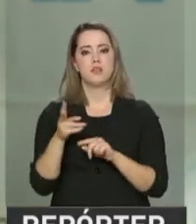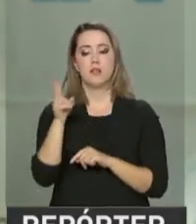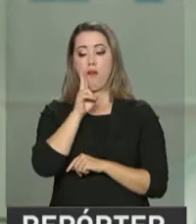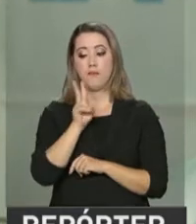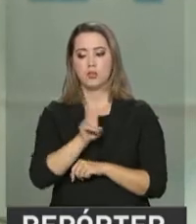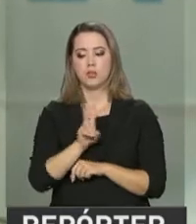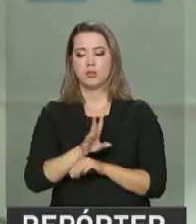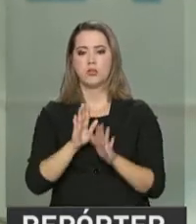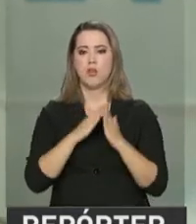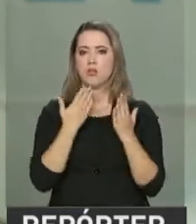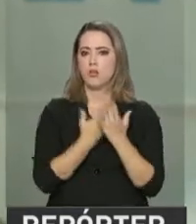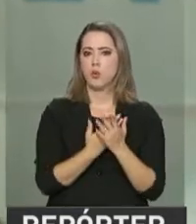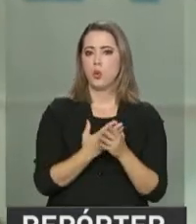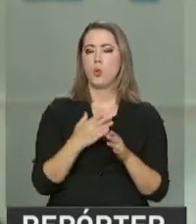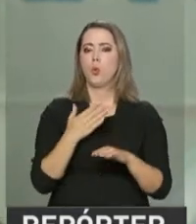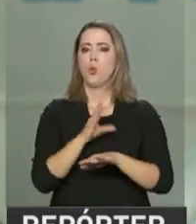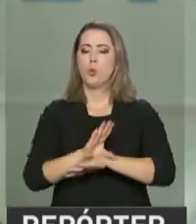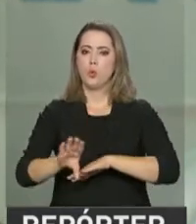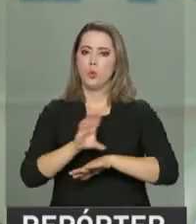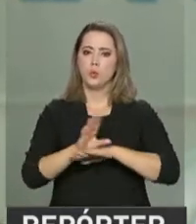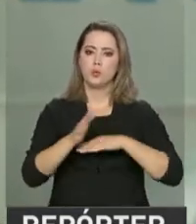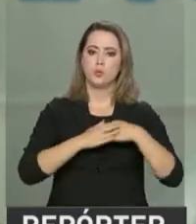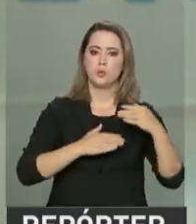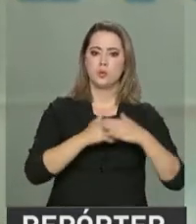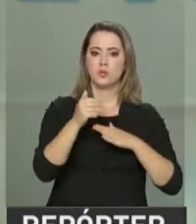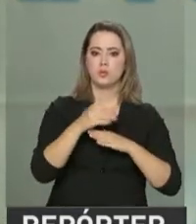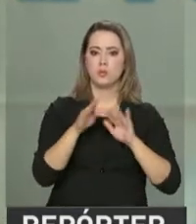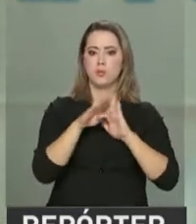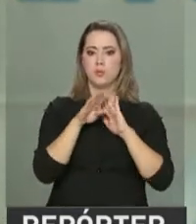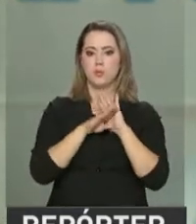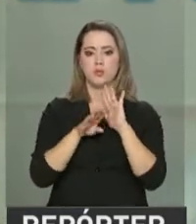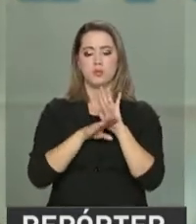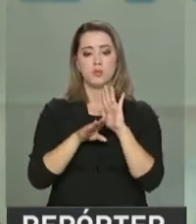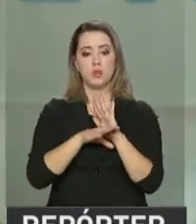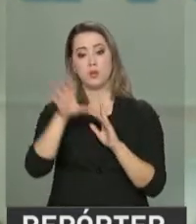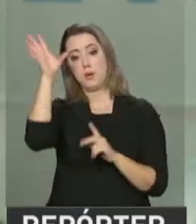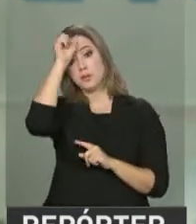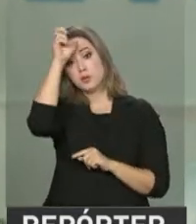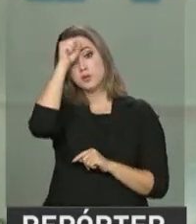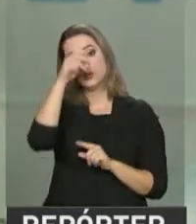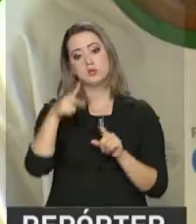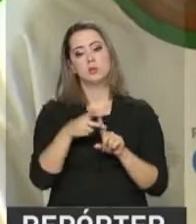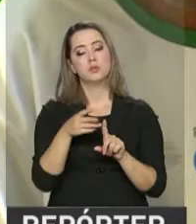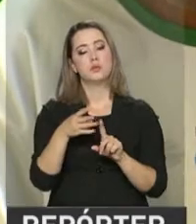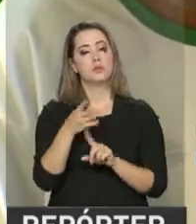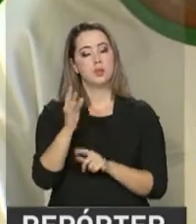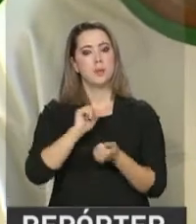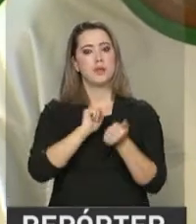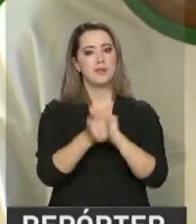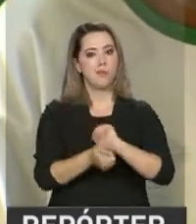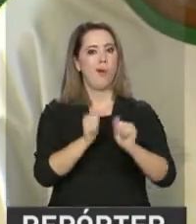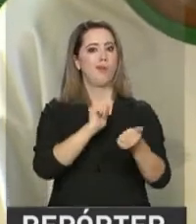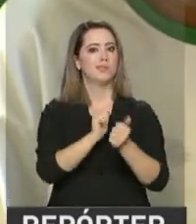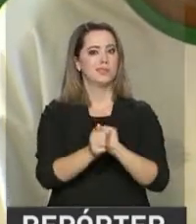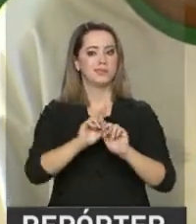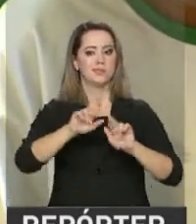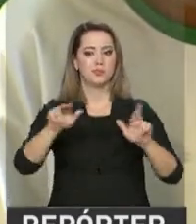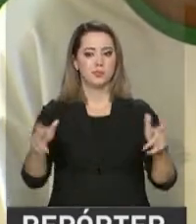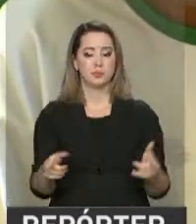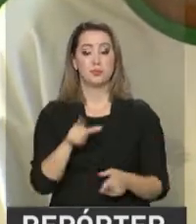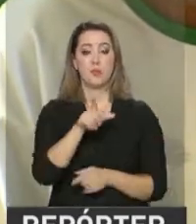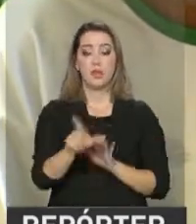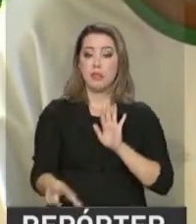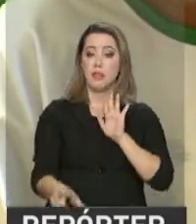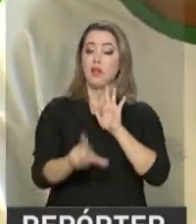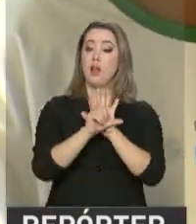encaminhamento para cursos profissionalizantes é projeto jovem aprendiz além das atividades esportivas o projeto conta com recursos da lei